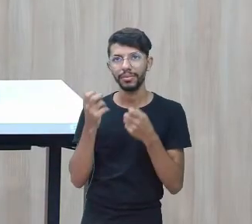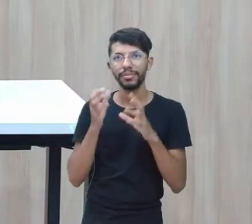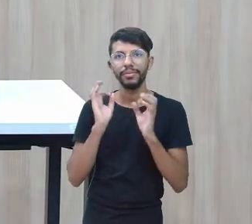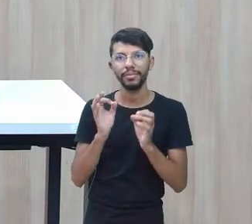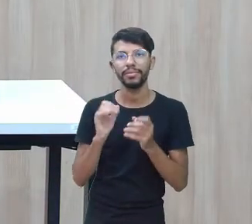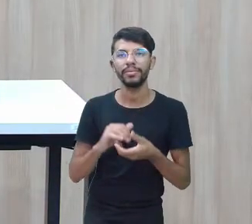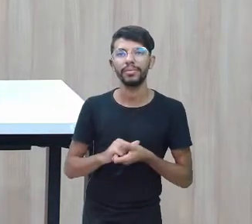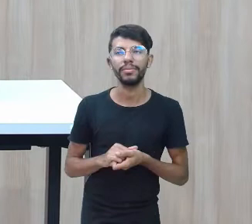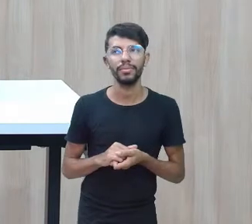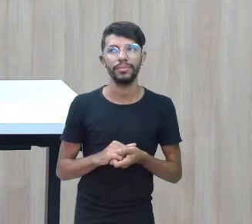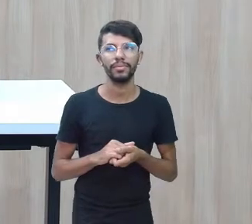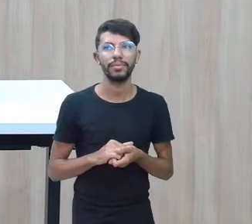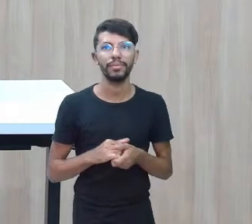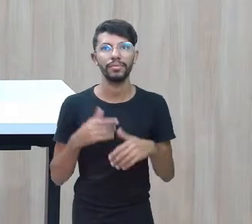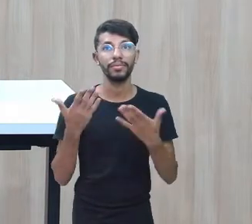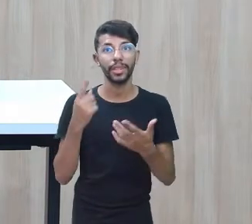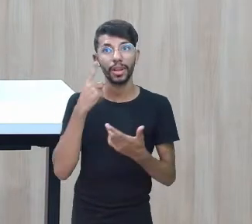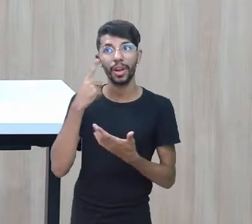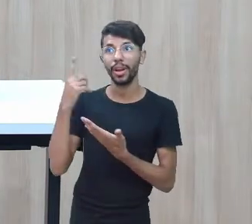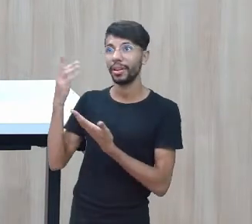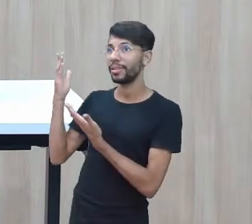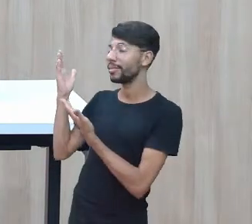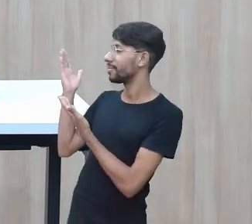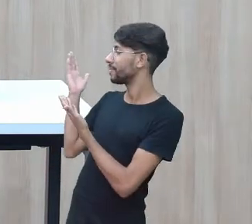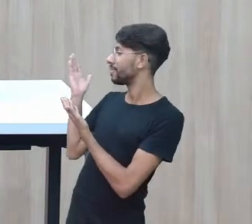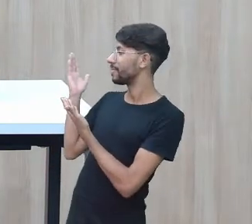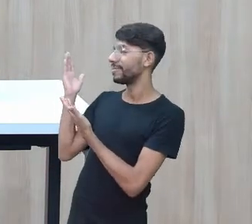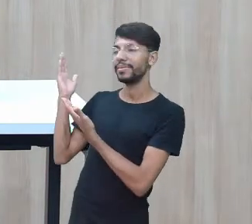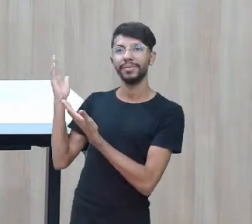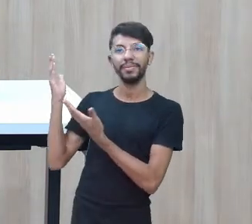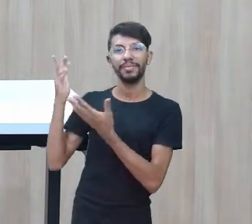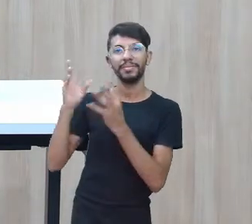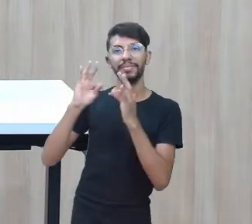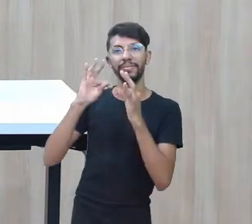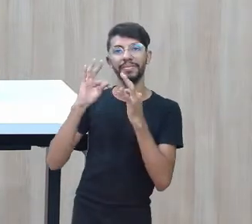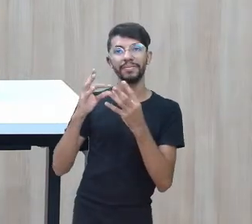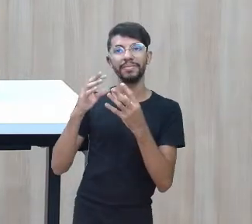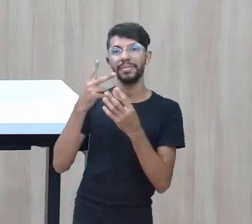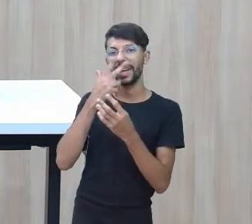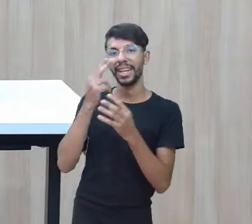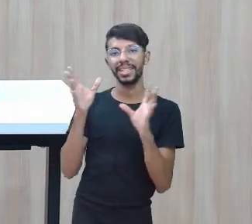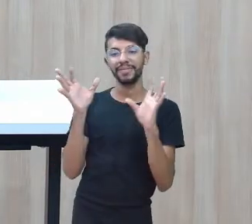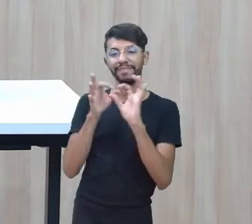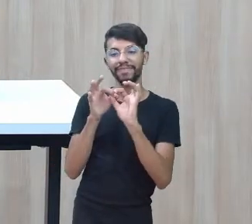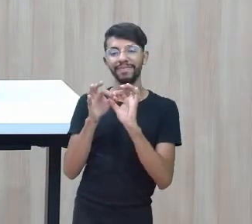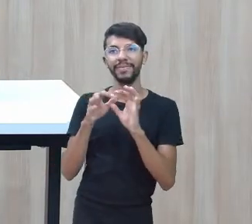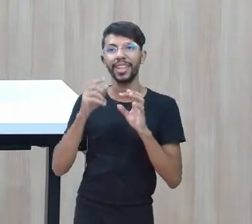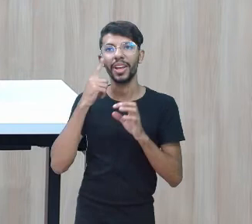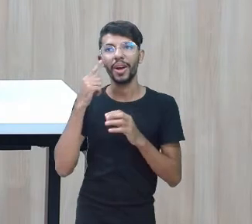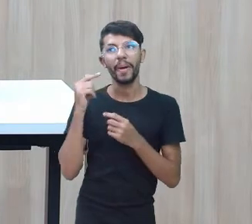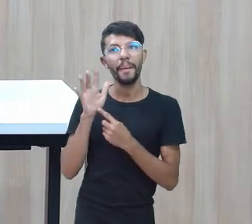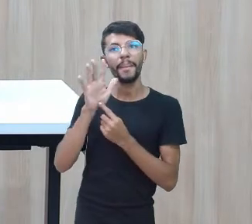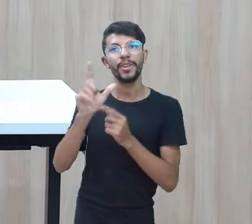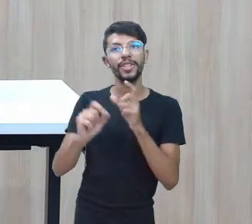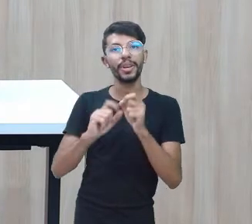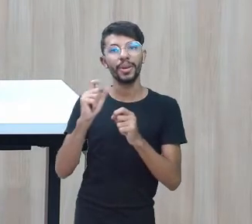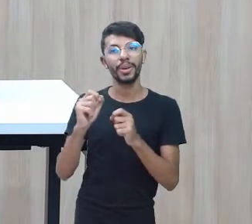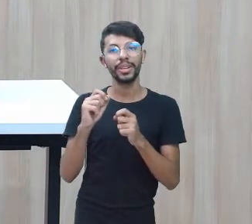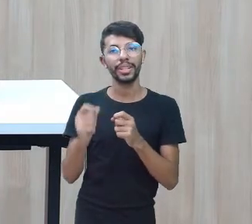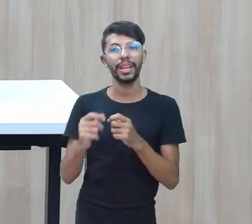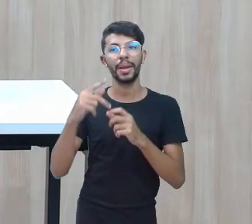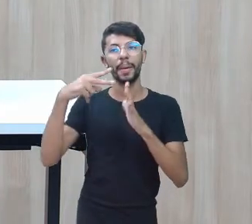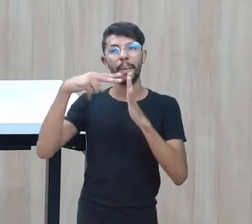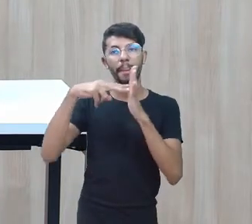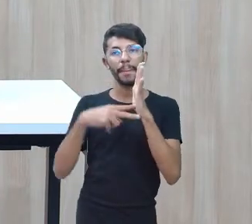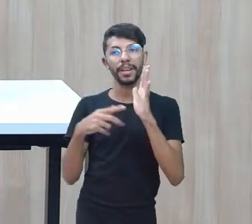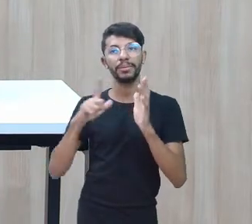Então, olha aqui, eu trouxe, pronto. Menina, parece que tudo conectado, né? Eu trouxe aqui um prisma que tem as bases idênticas